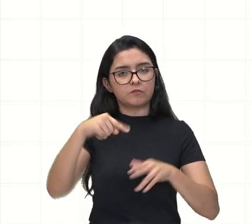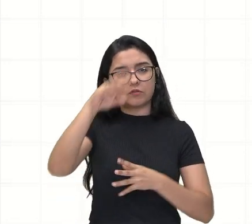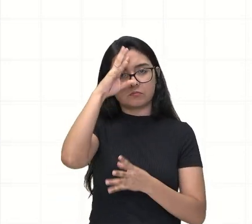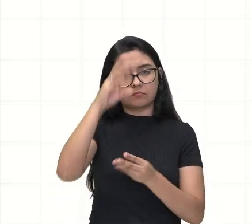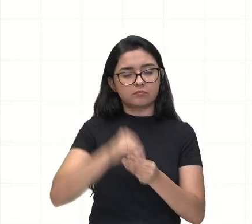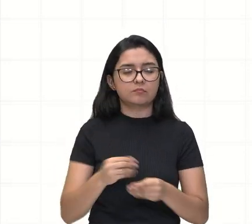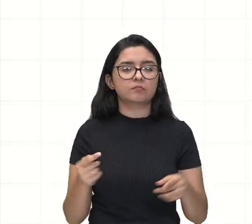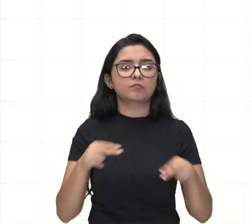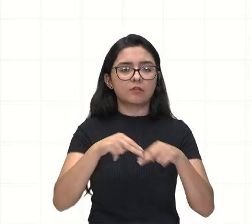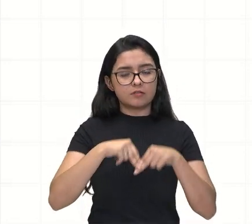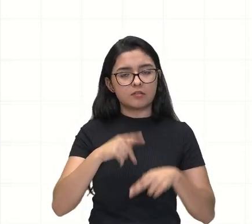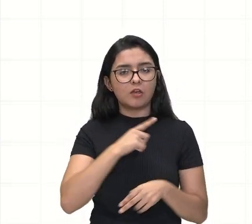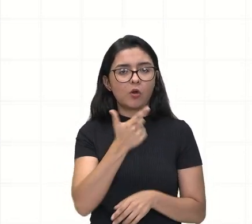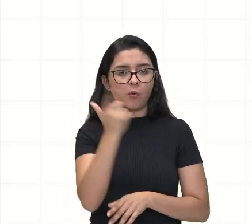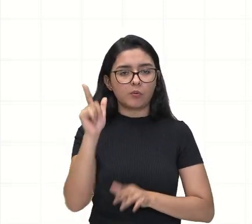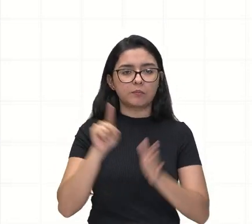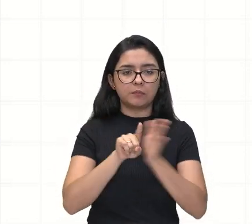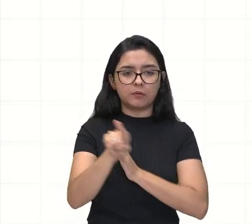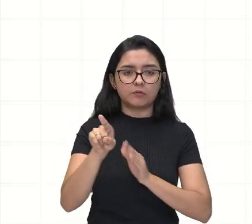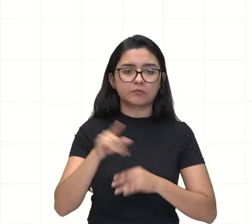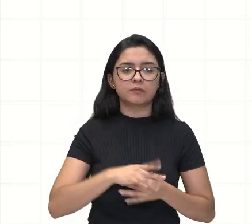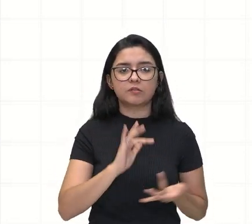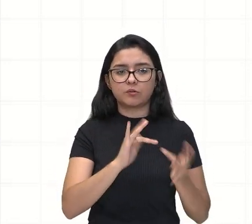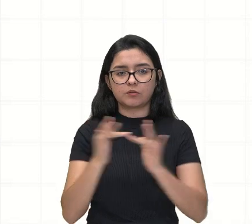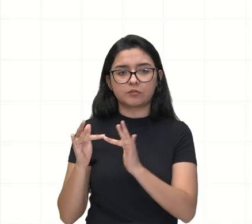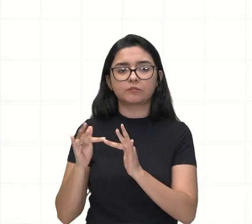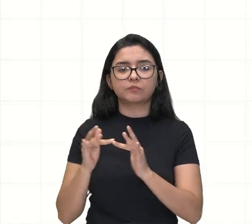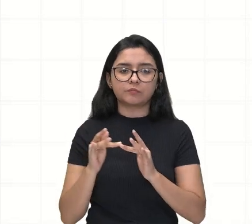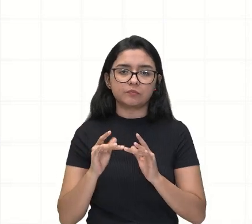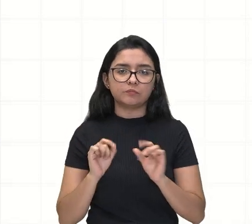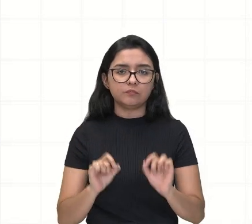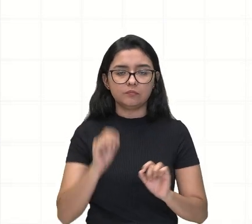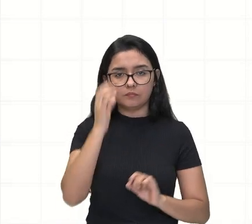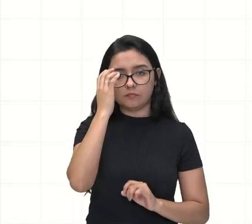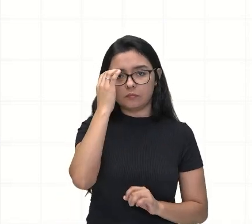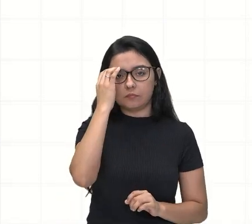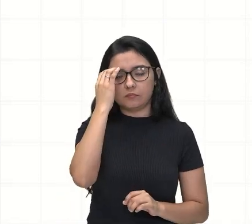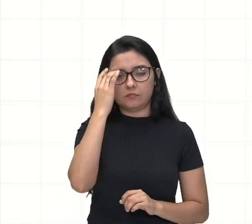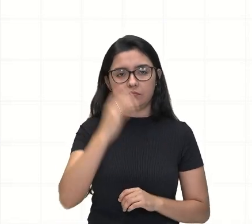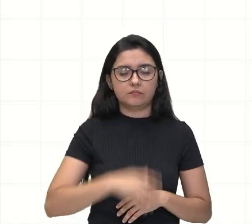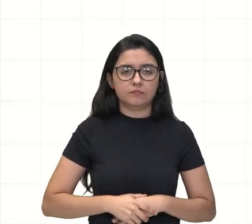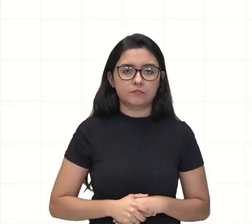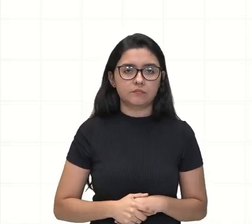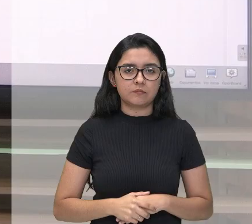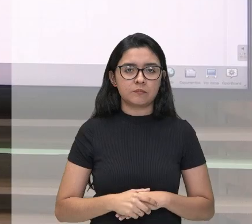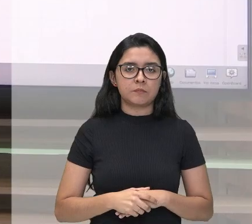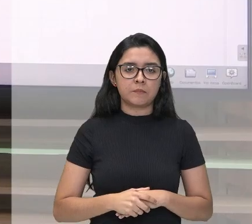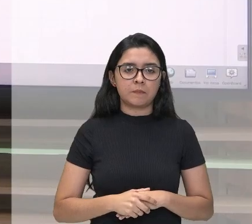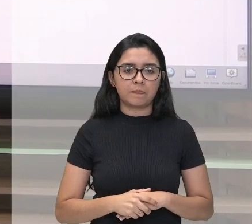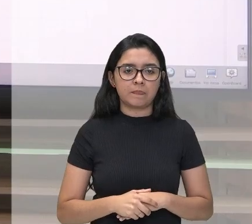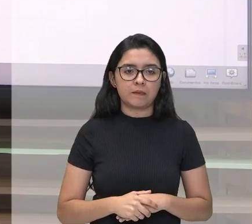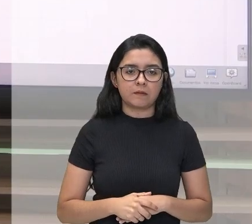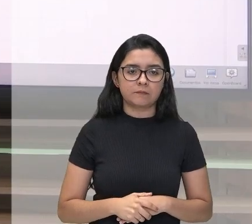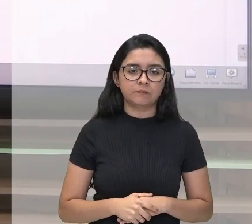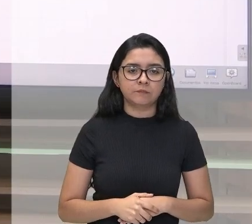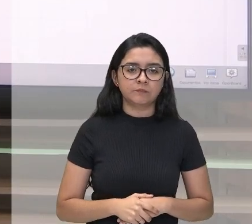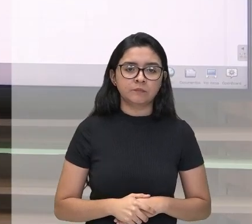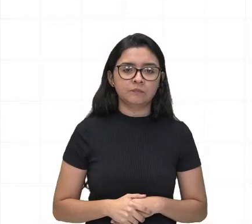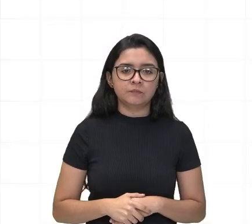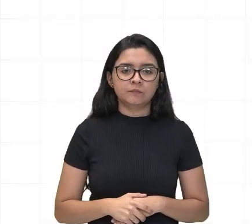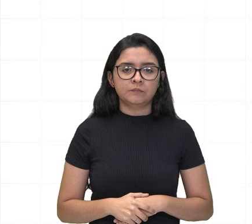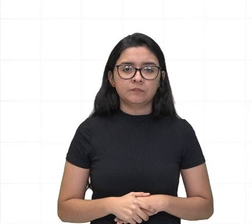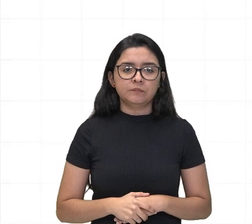sobre com essa ideia de contextualização, tá bom? De contextualizar a situação, problema. Vejam só.